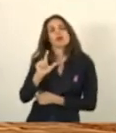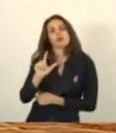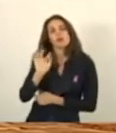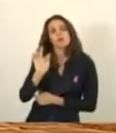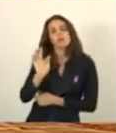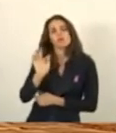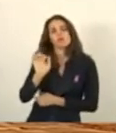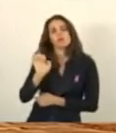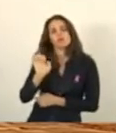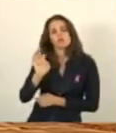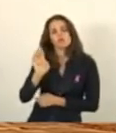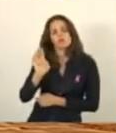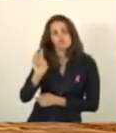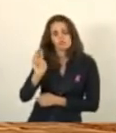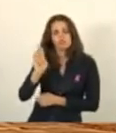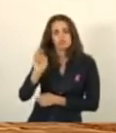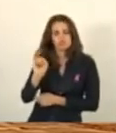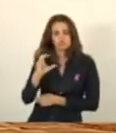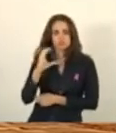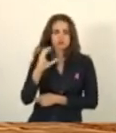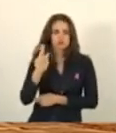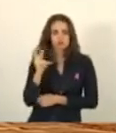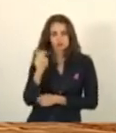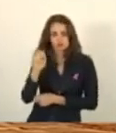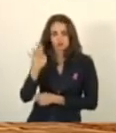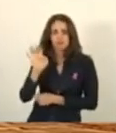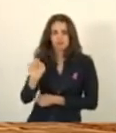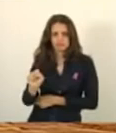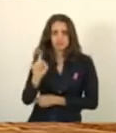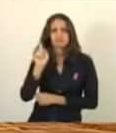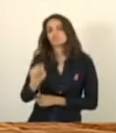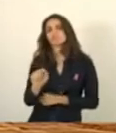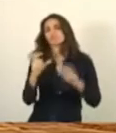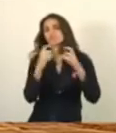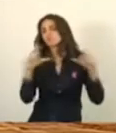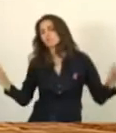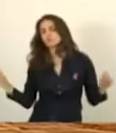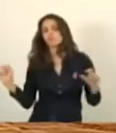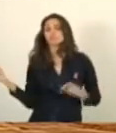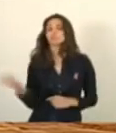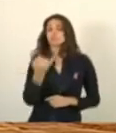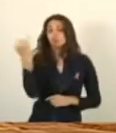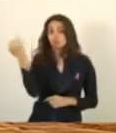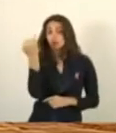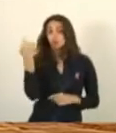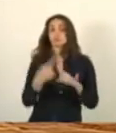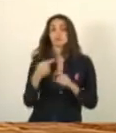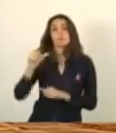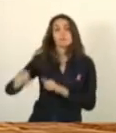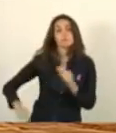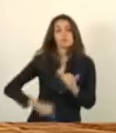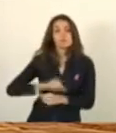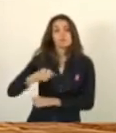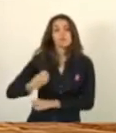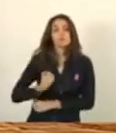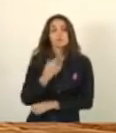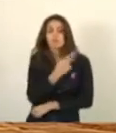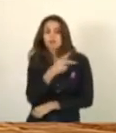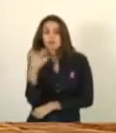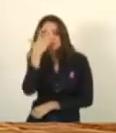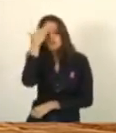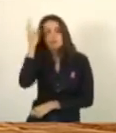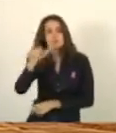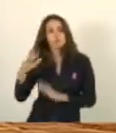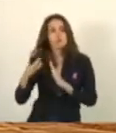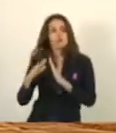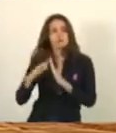é uma fala importante porque muda a vida, não é, daquelas pessoas que moram na cidade de Alfredo